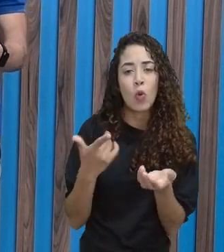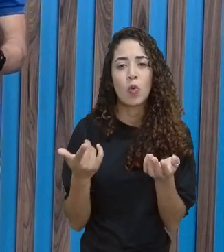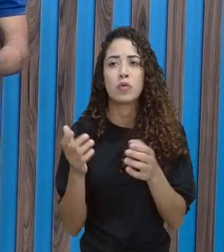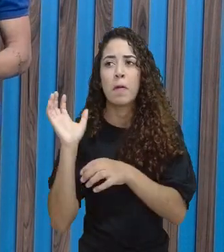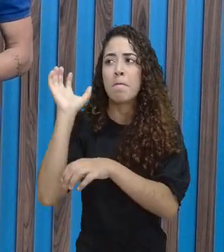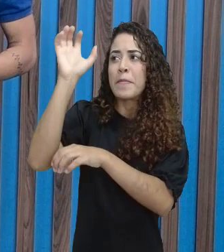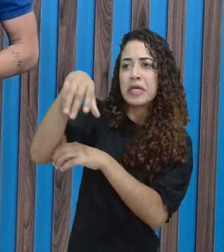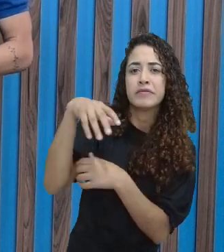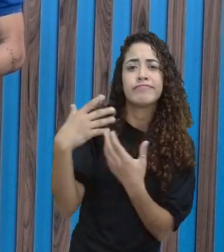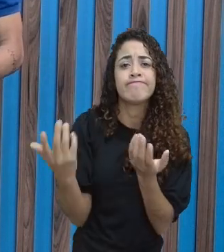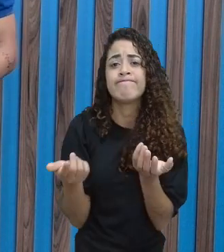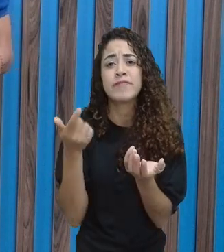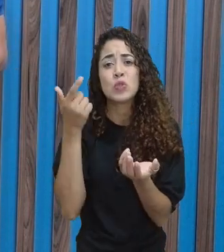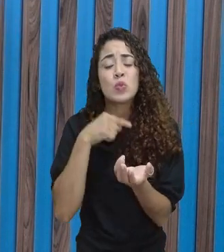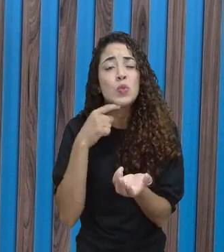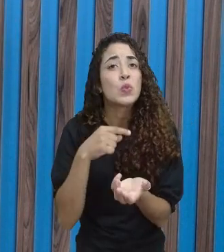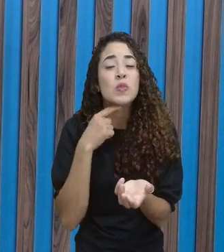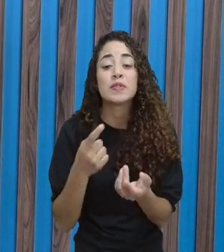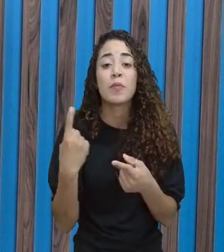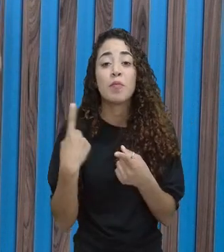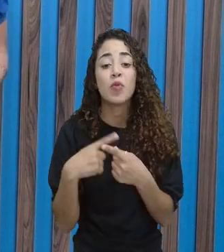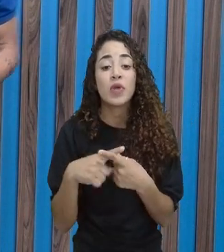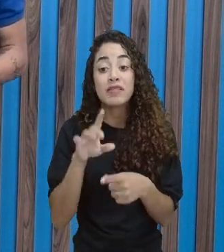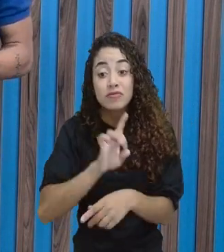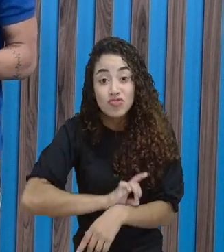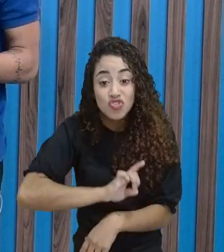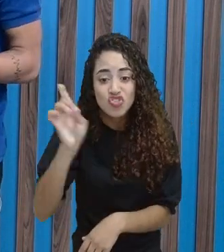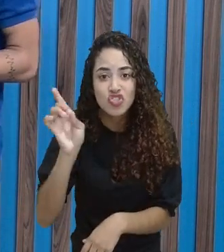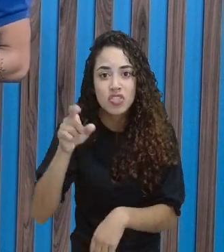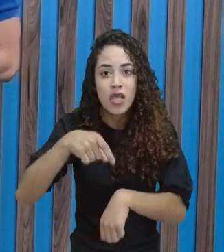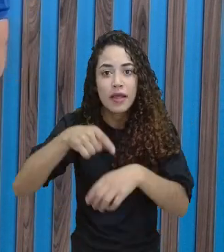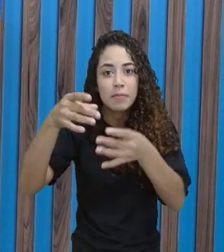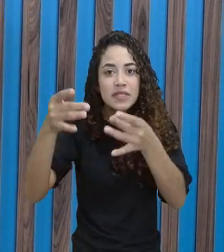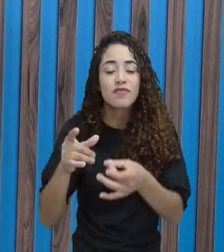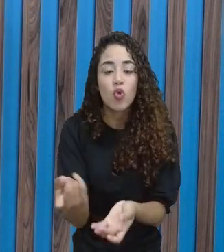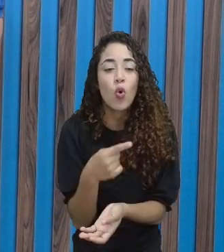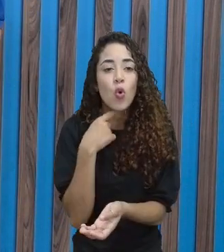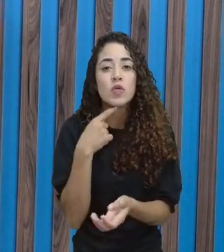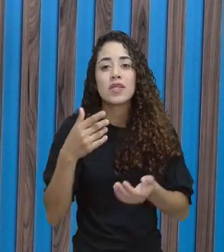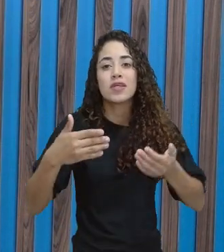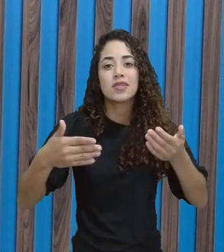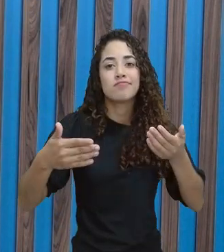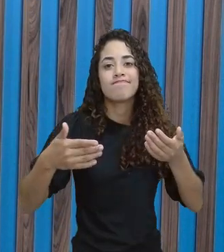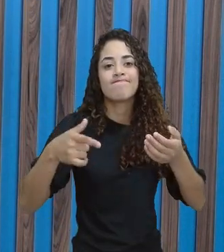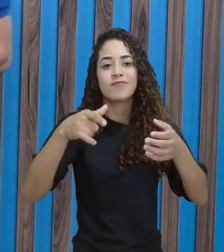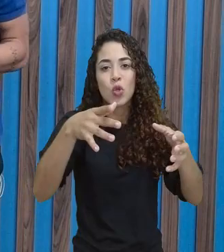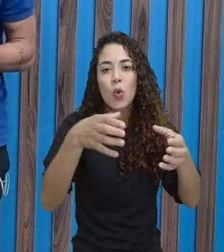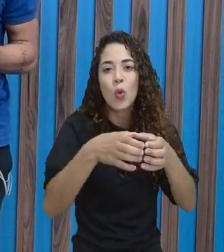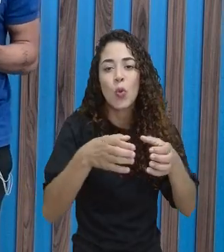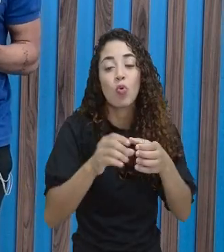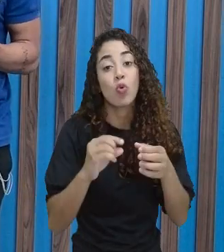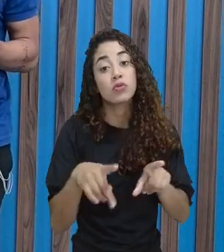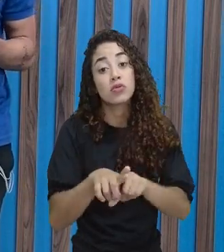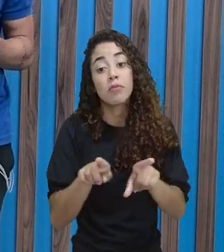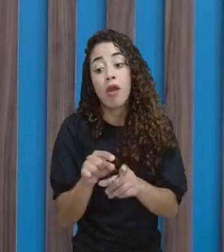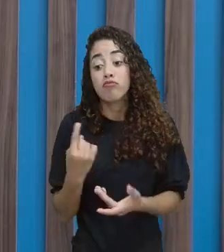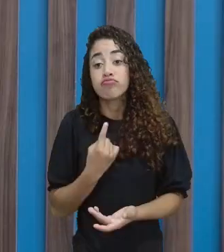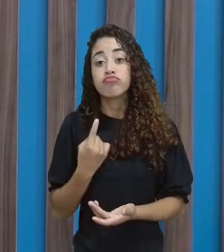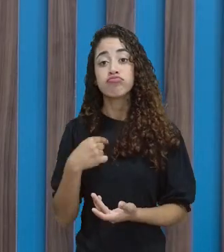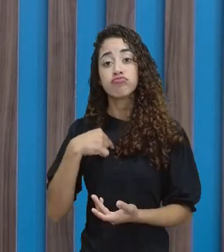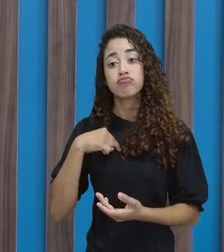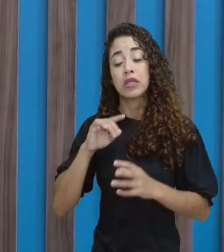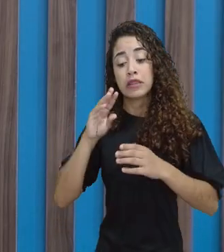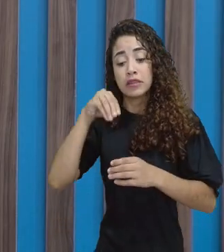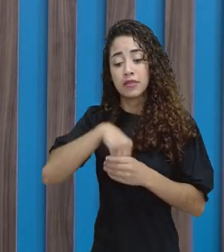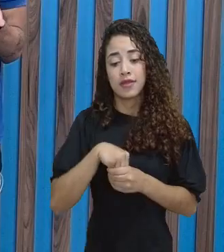um ponto. Porque, de repente, aquele dia, ele não está conseguindo se entrosar, ou com os outros, ou com ele mesmo, né?